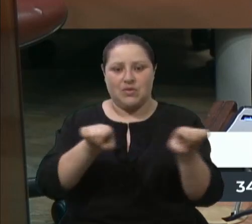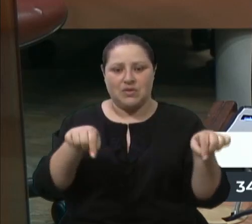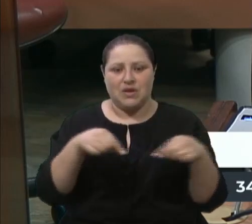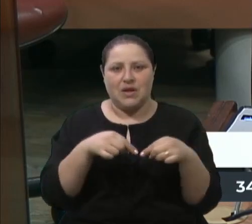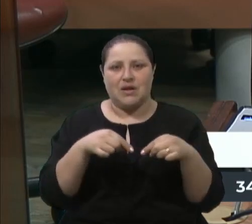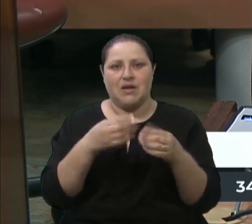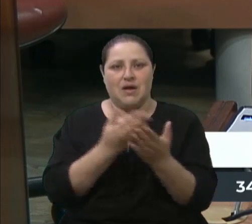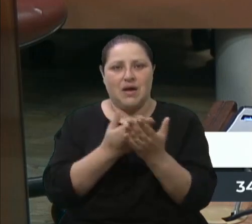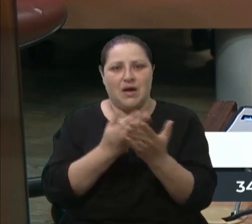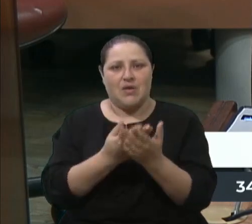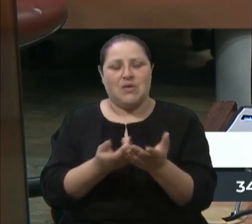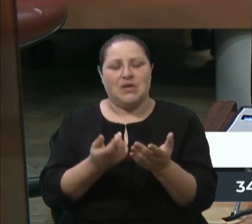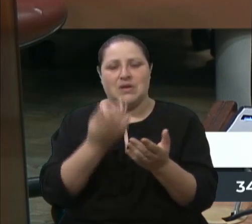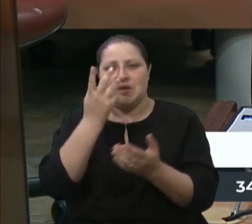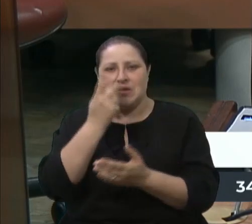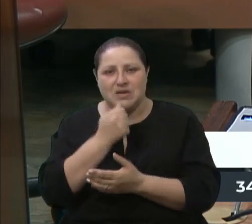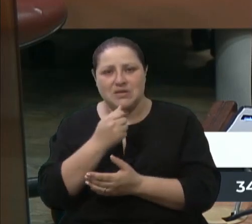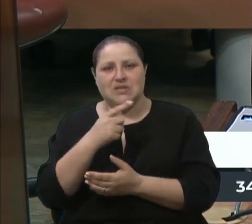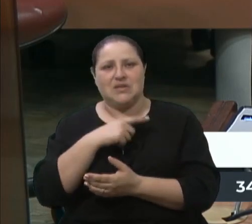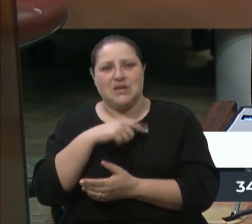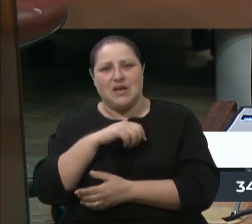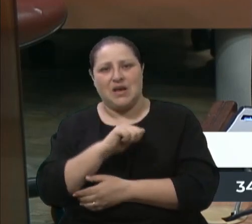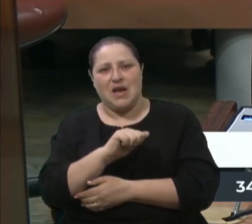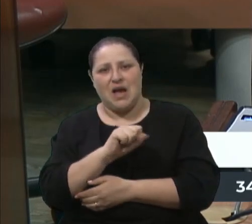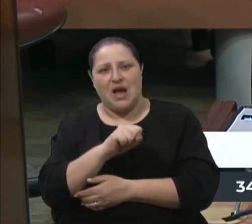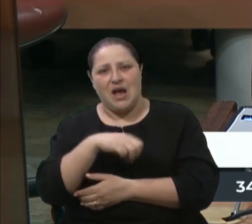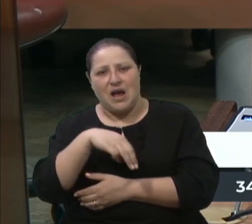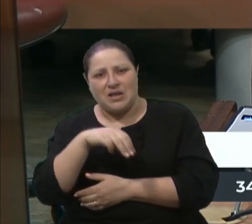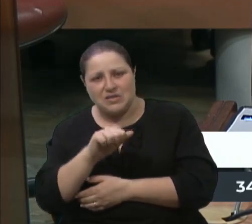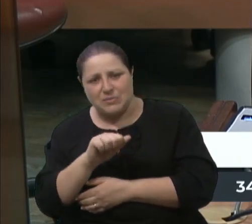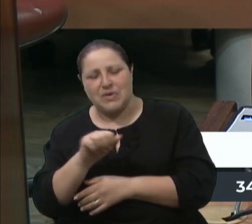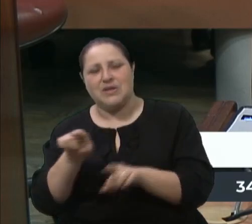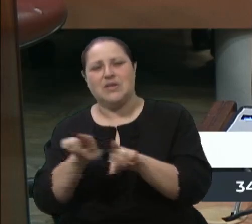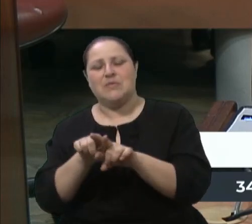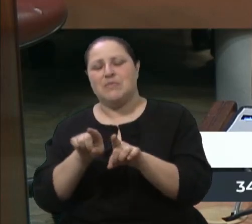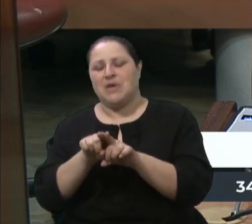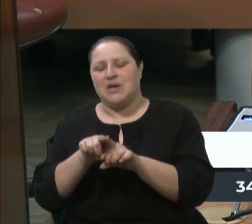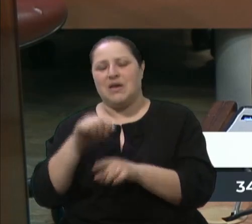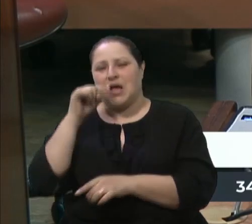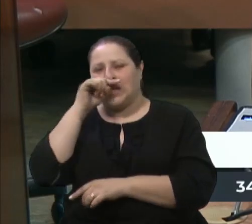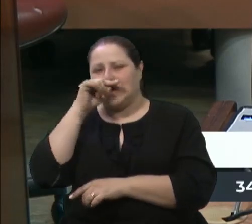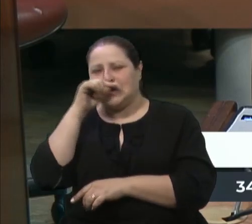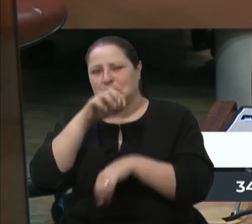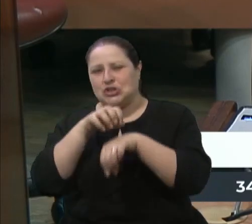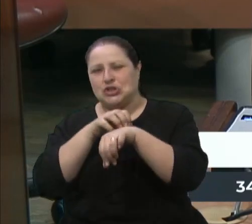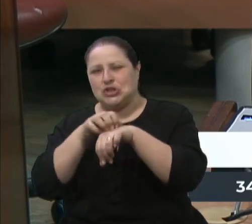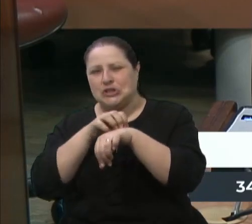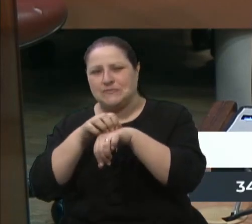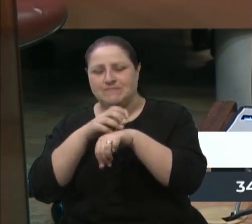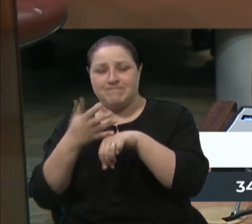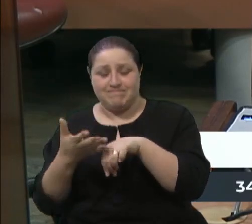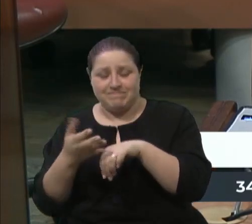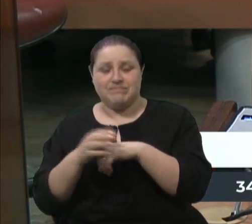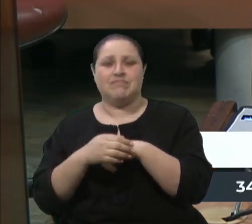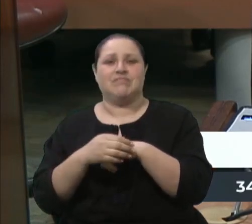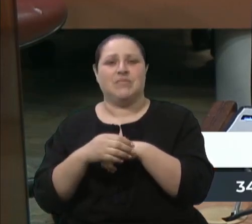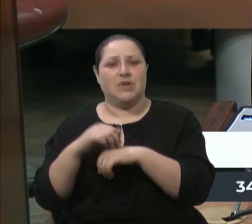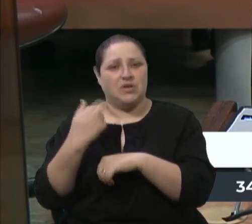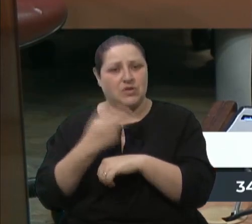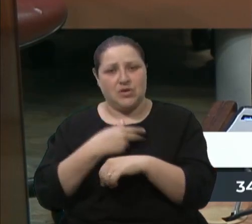Alergia, asma, né? Então, assim, eu acho que a gente precisa bater bastante, bater